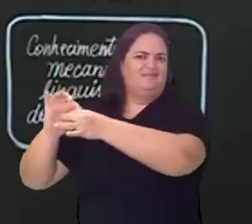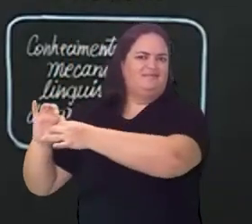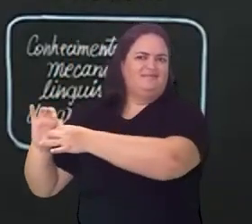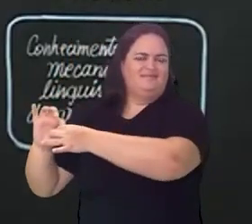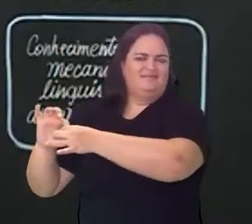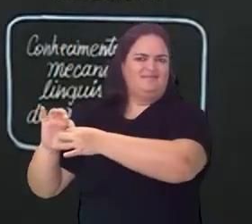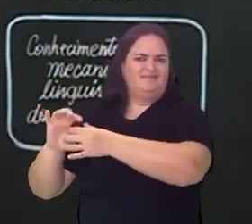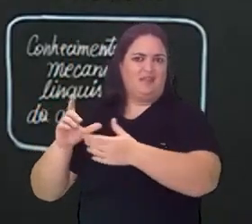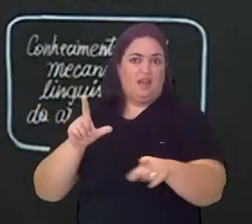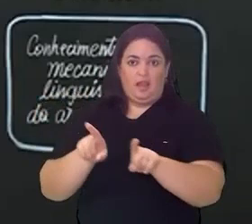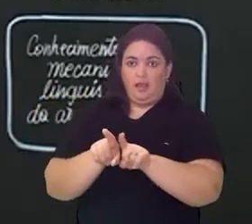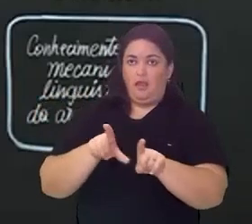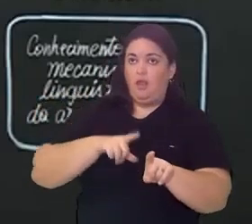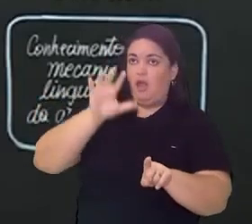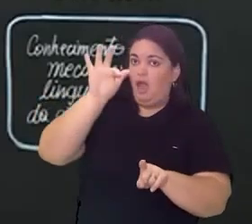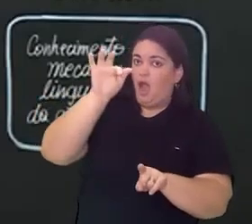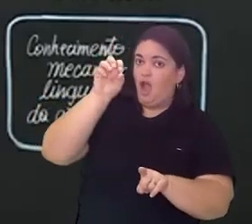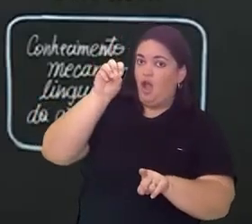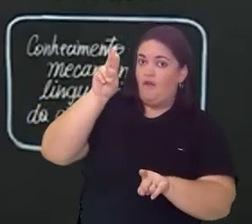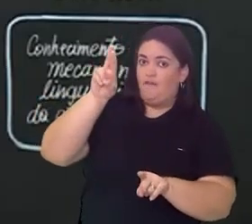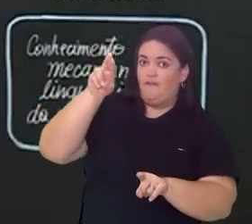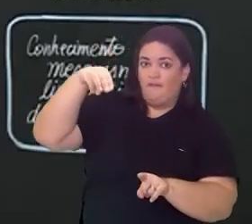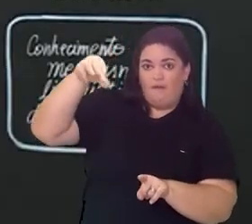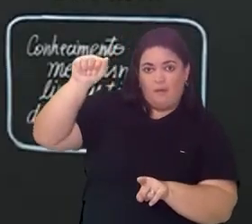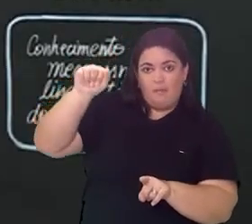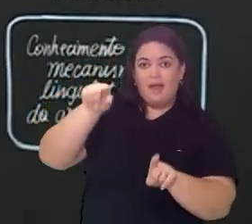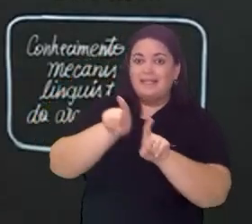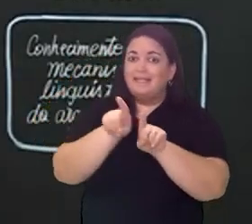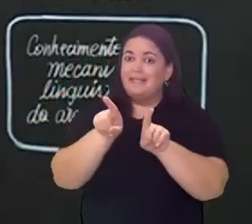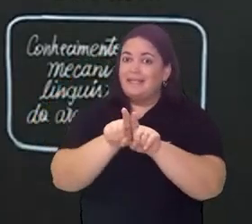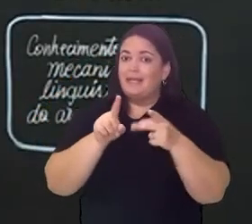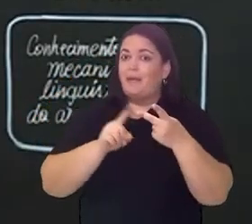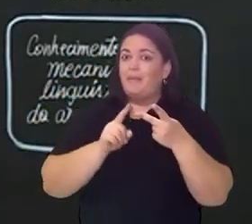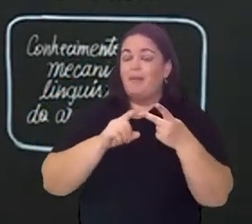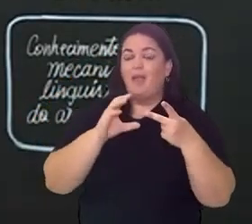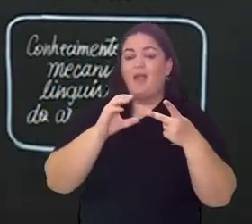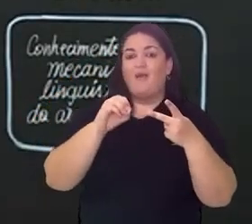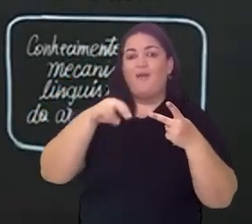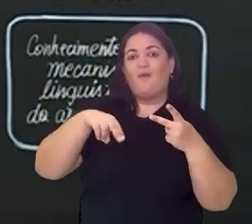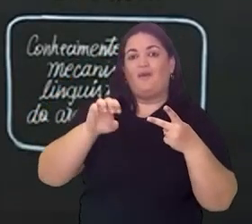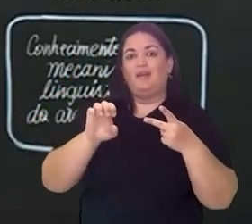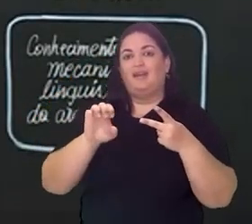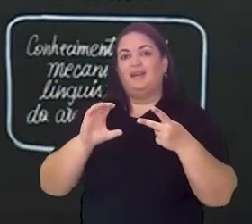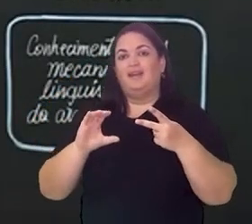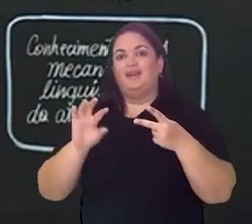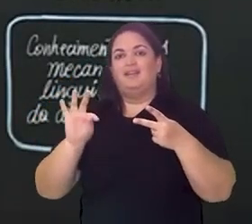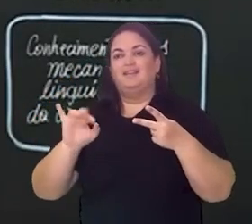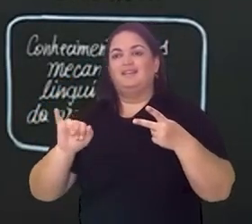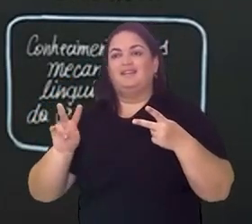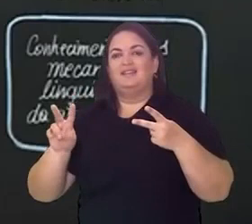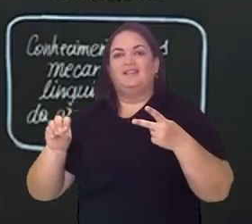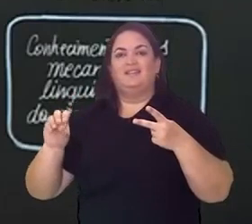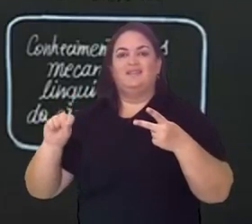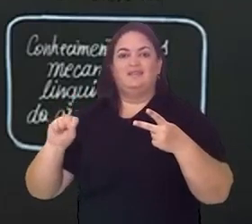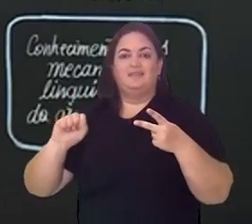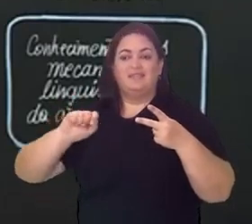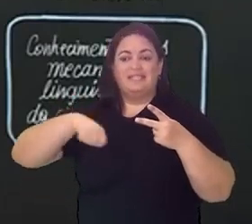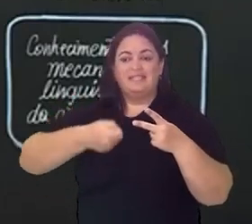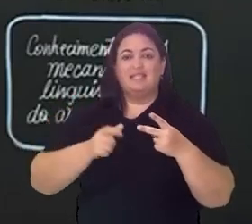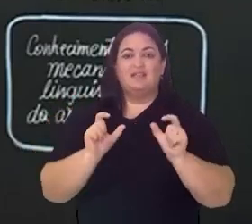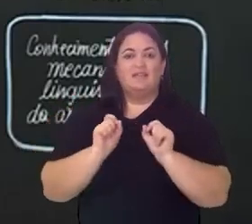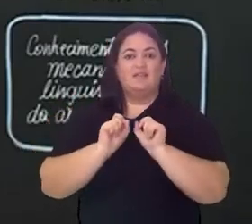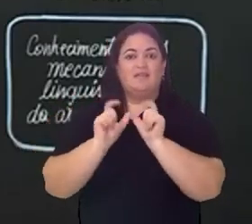Além da forma que eu já destaquei, os conectivos, ou seja, essas palavrinhas mágicas, né, que relacionam as partes do